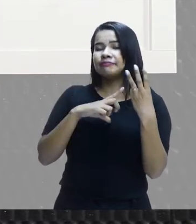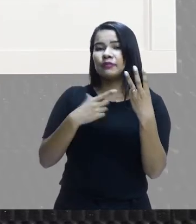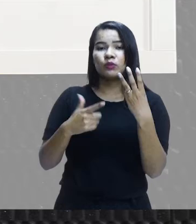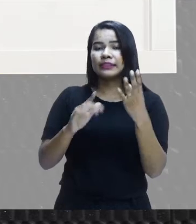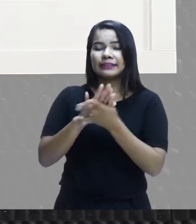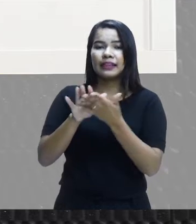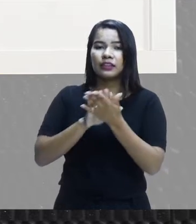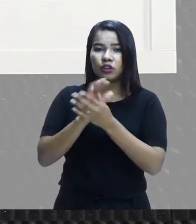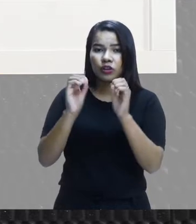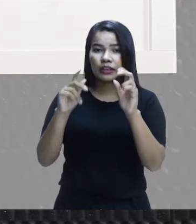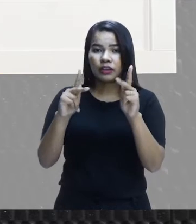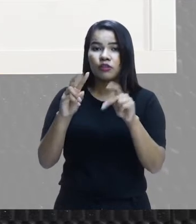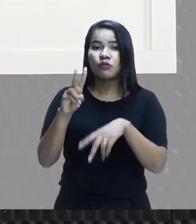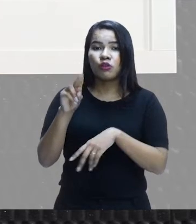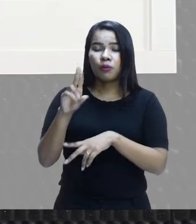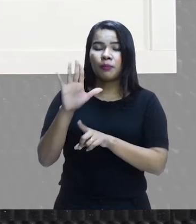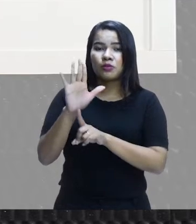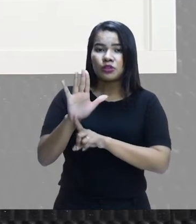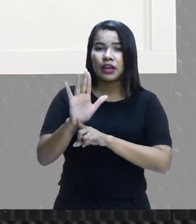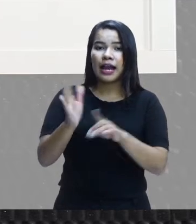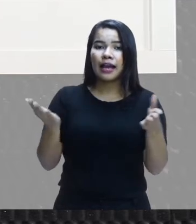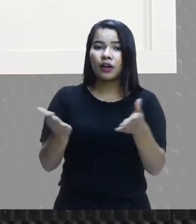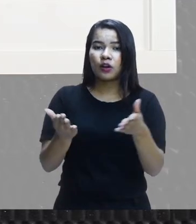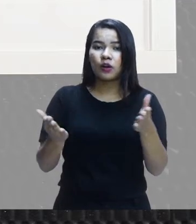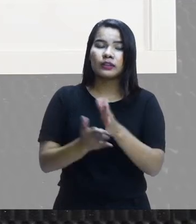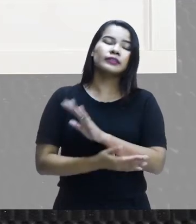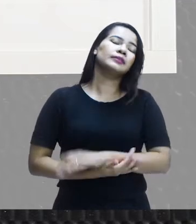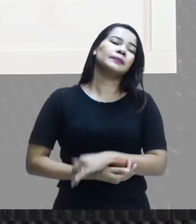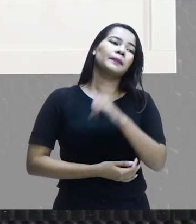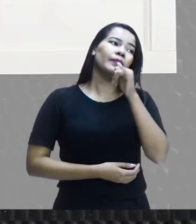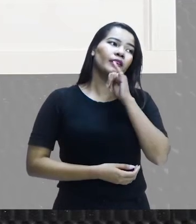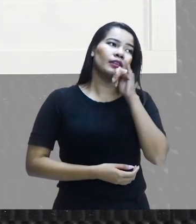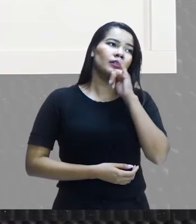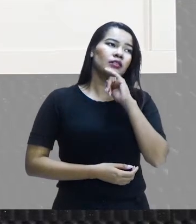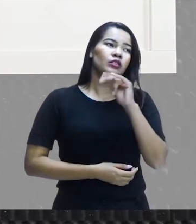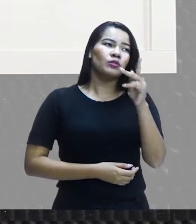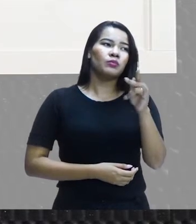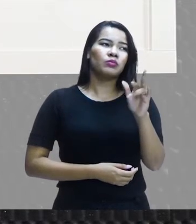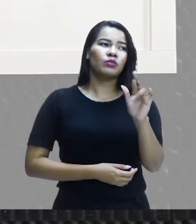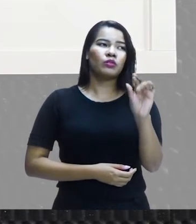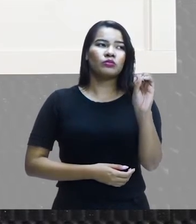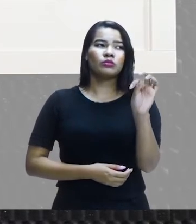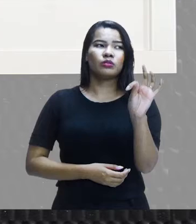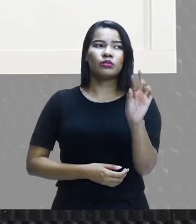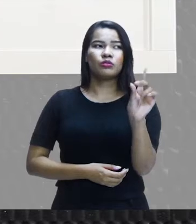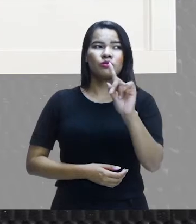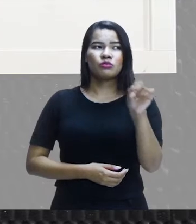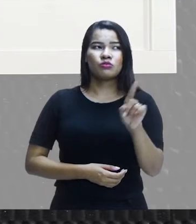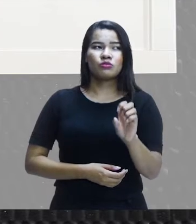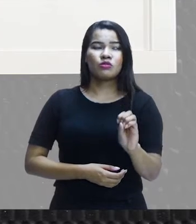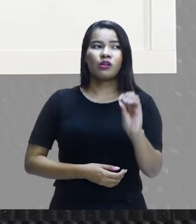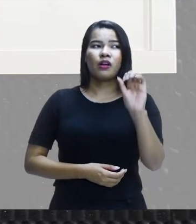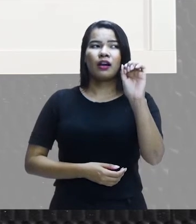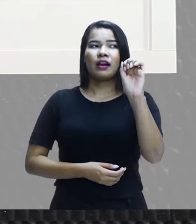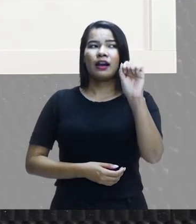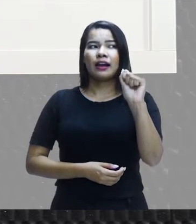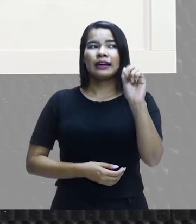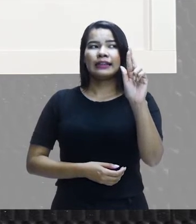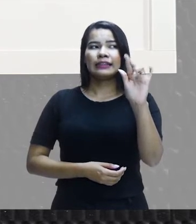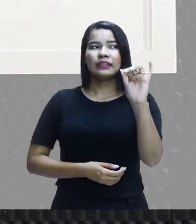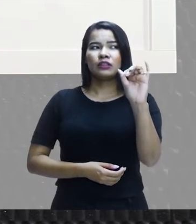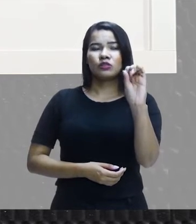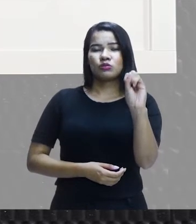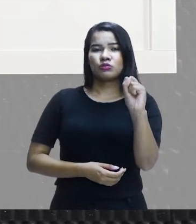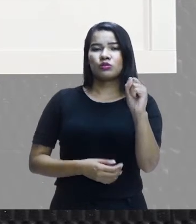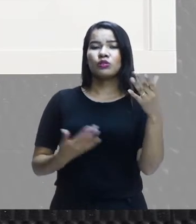tá, ok? De protozoários, alguns exemplos, melhor dizendo, de protozoários. E quando a gente estuda esses casos